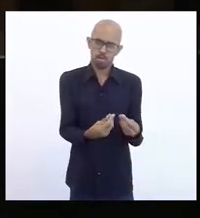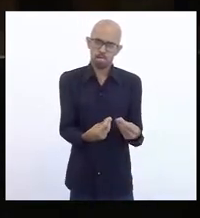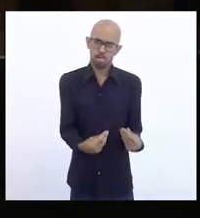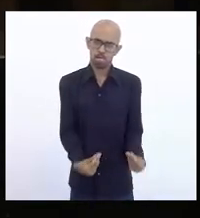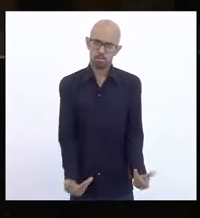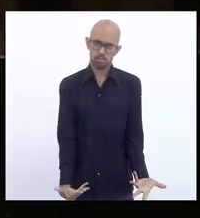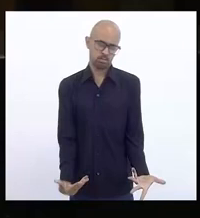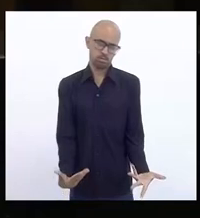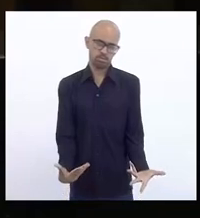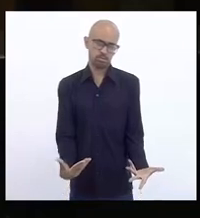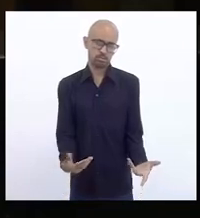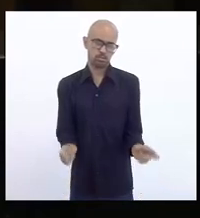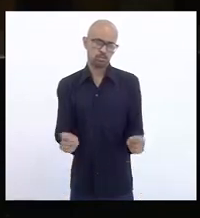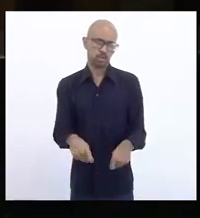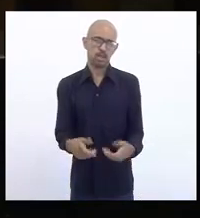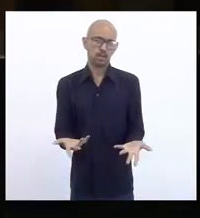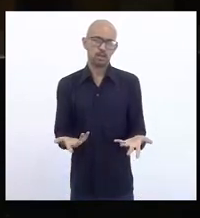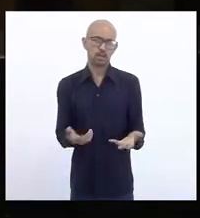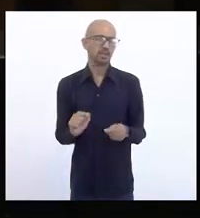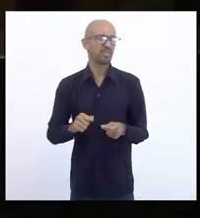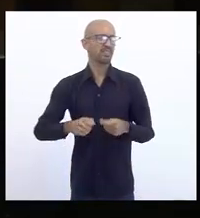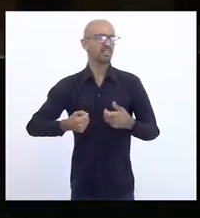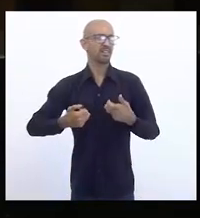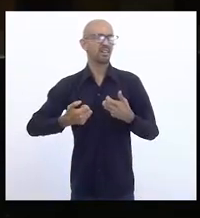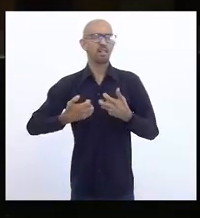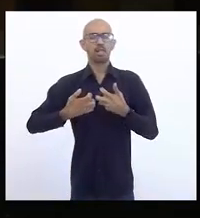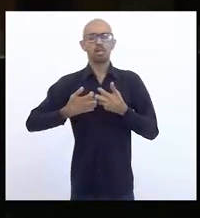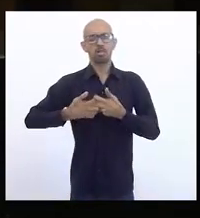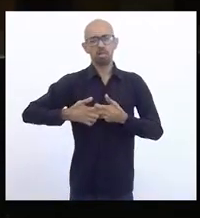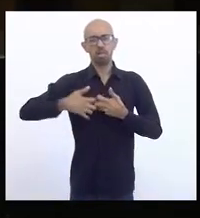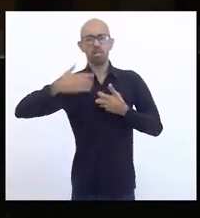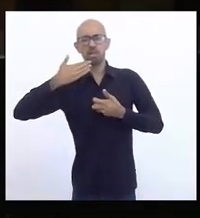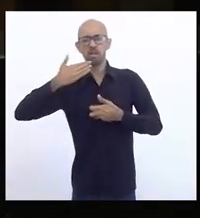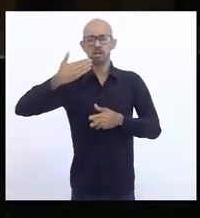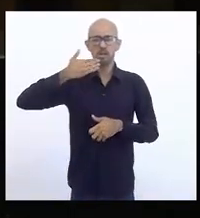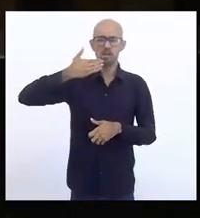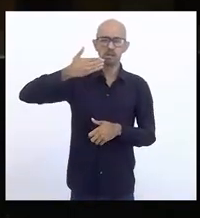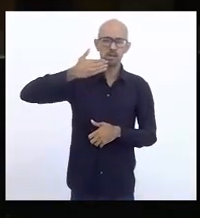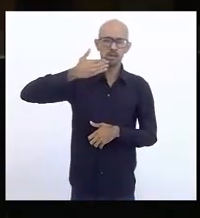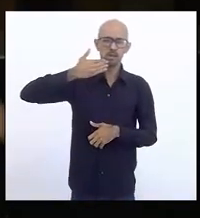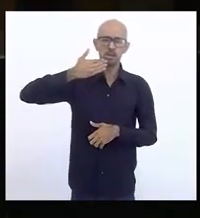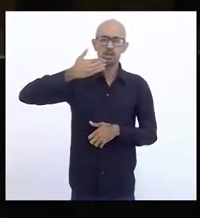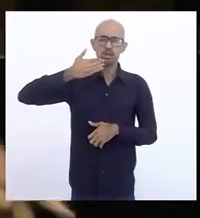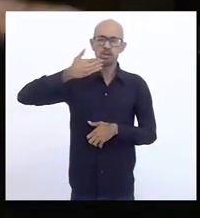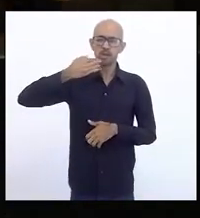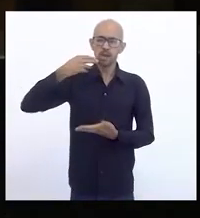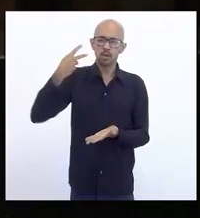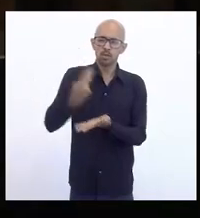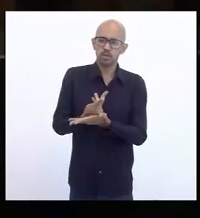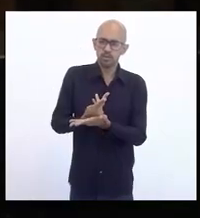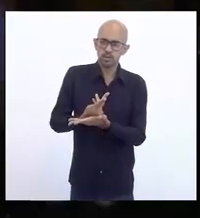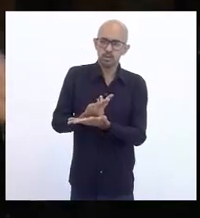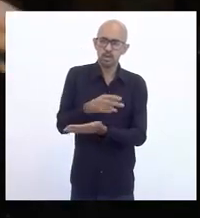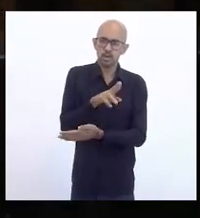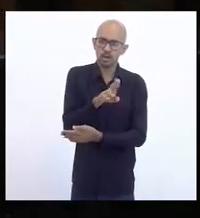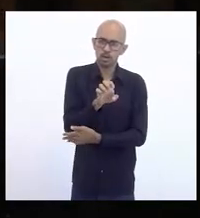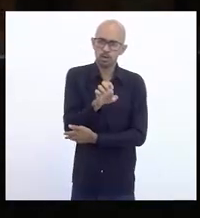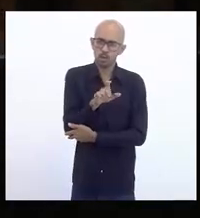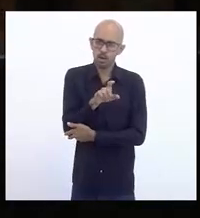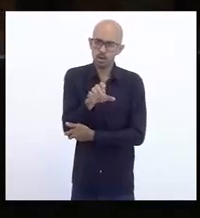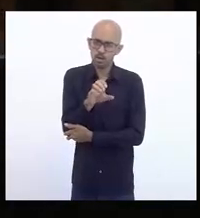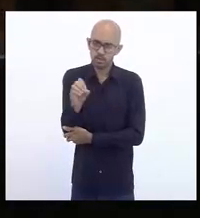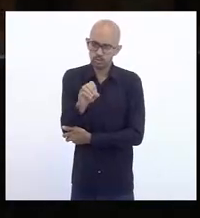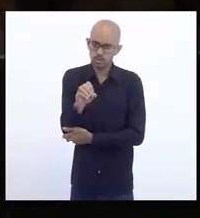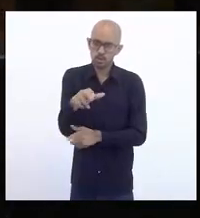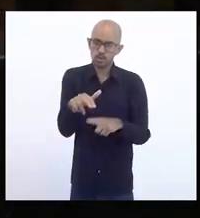diminuição, aquele desgaste permanente e constante que existia em relação ao ESO